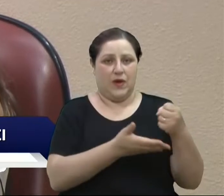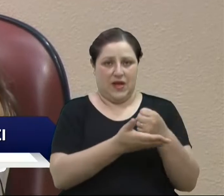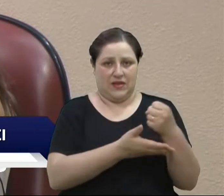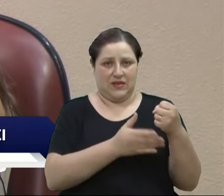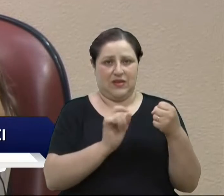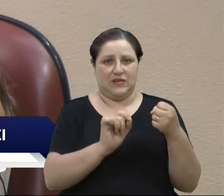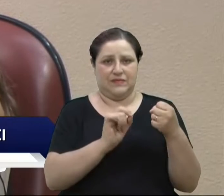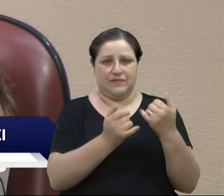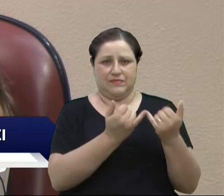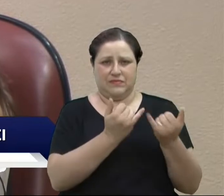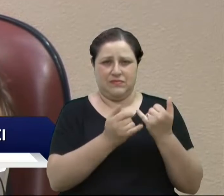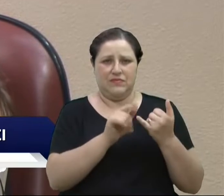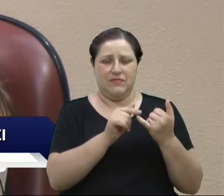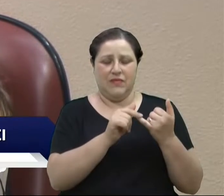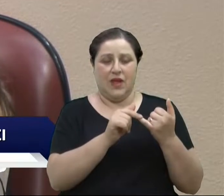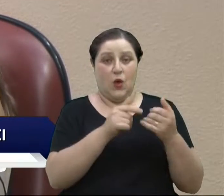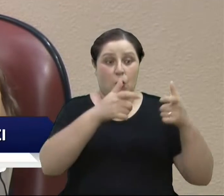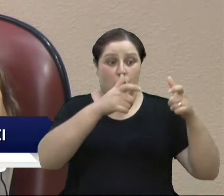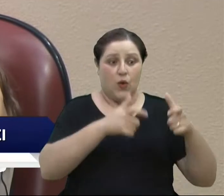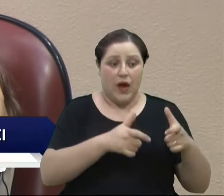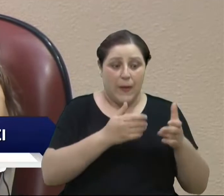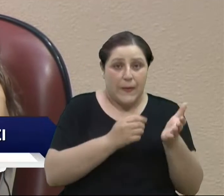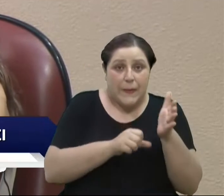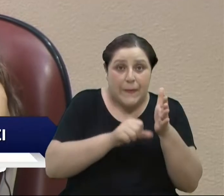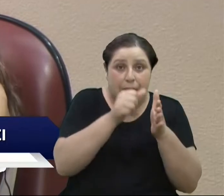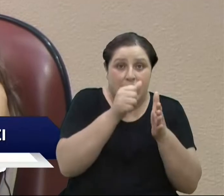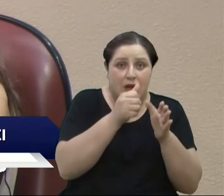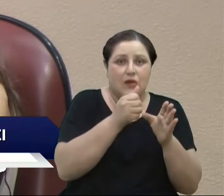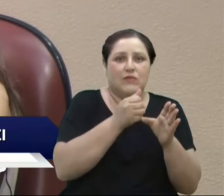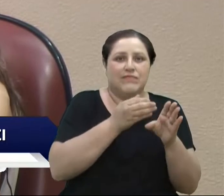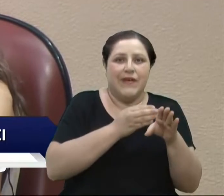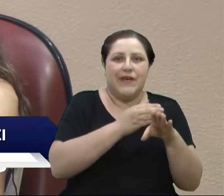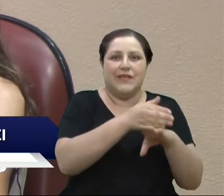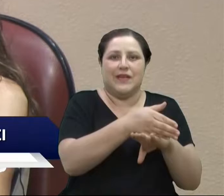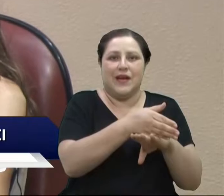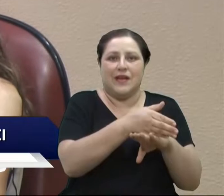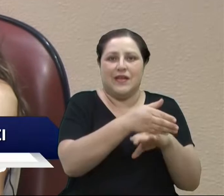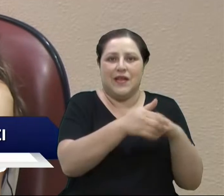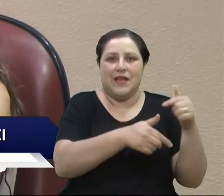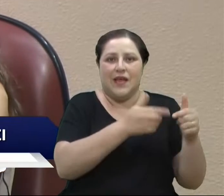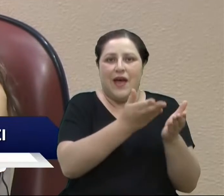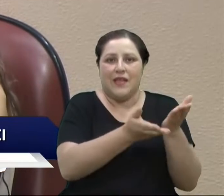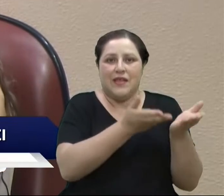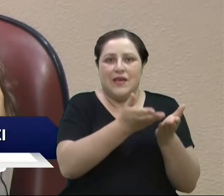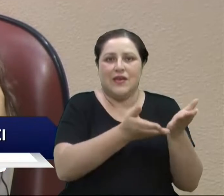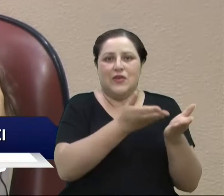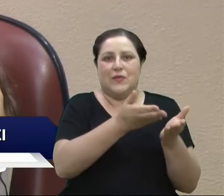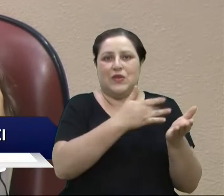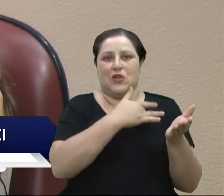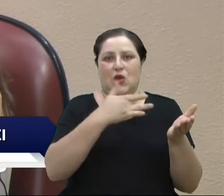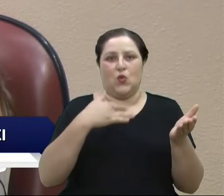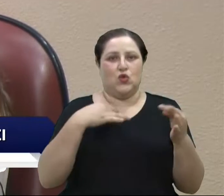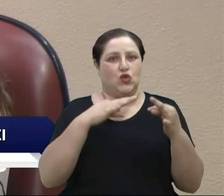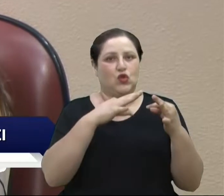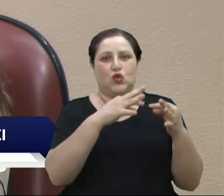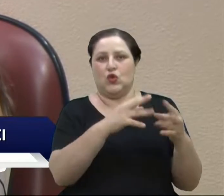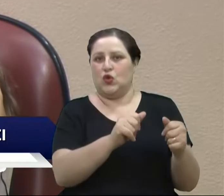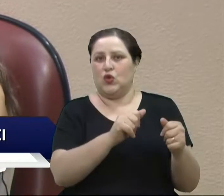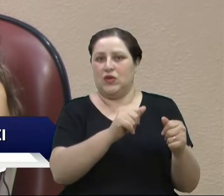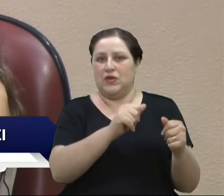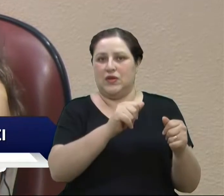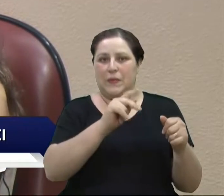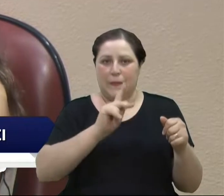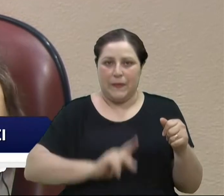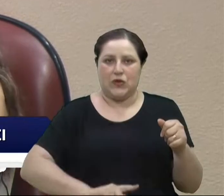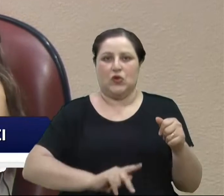atenção básica, que é a porta de entrada para os serviços de saúde de todos os pacientes, de todos os cidadãos.